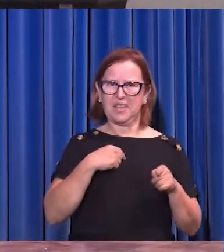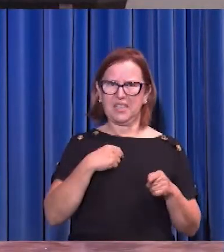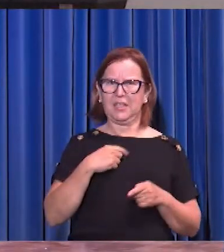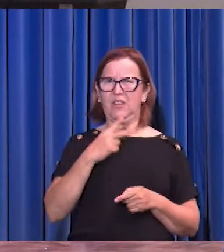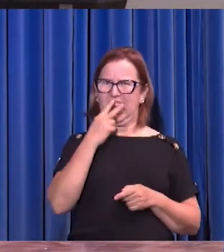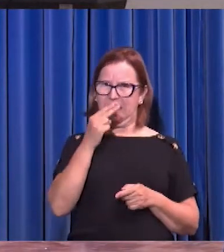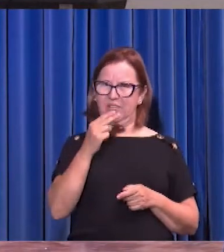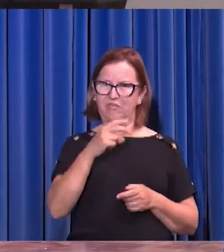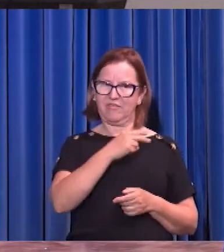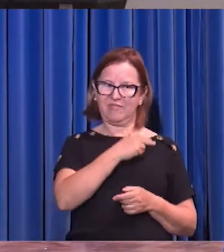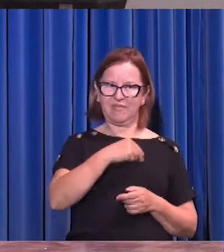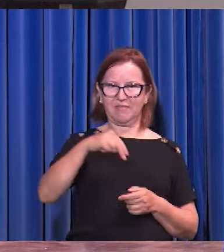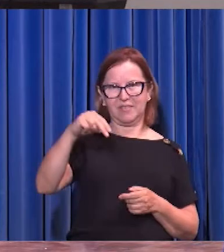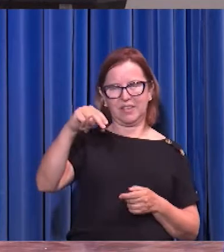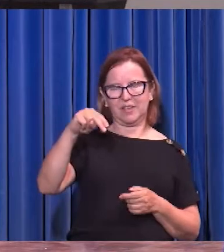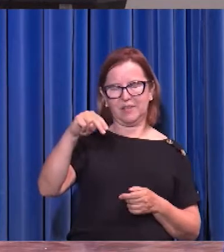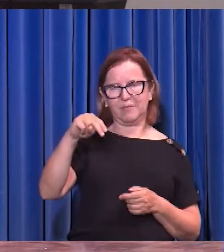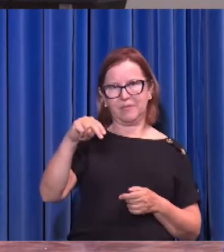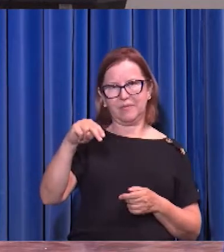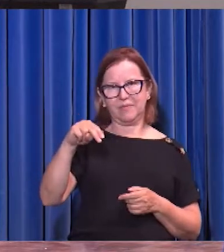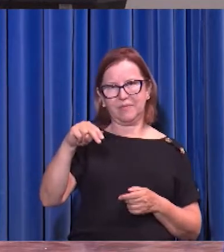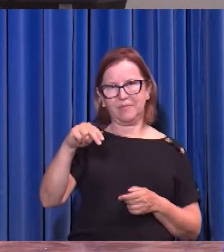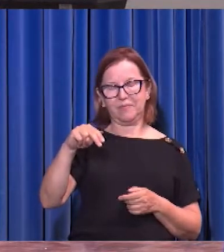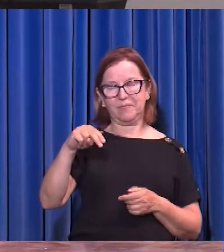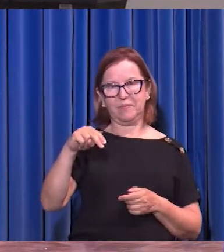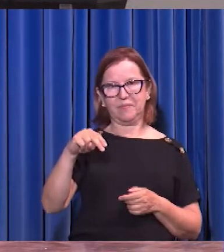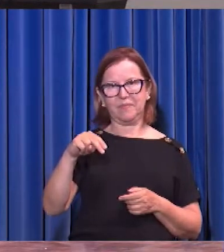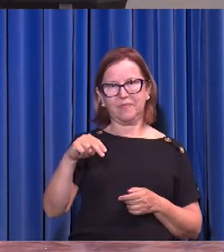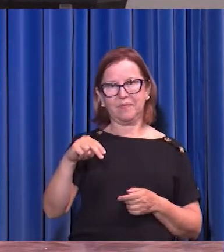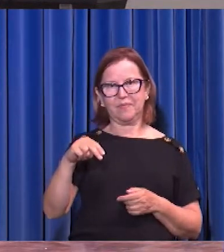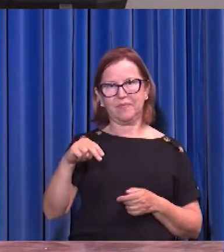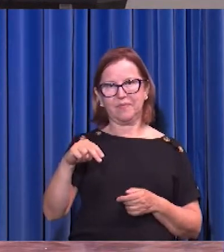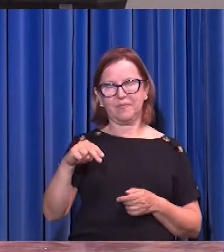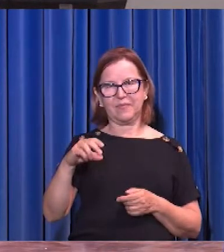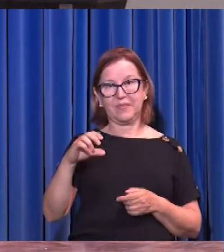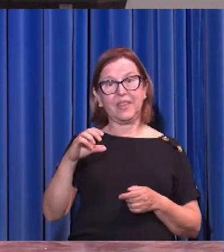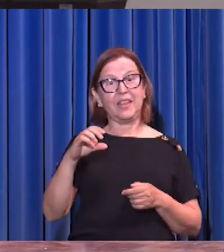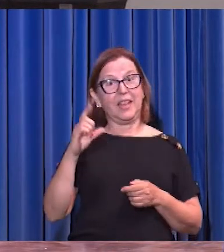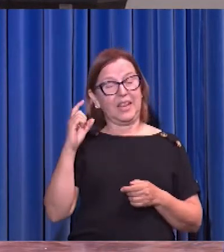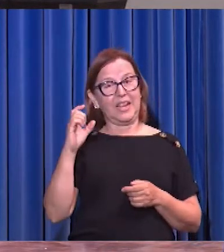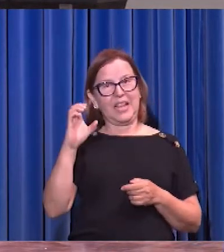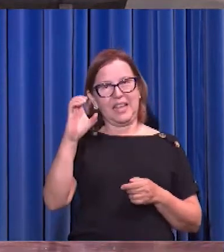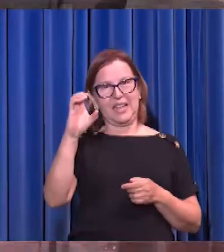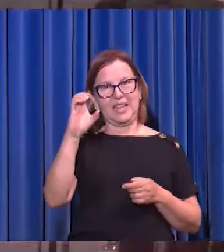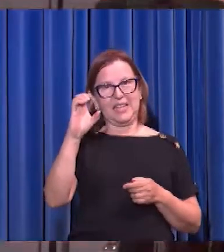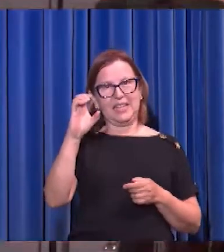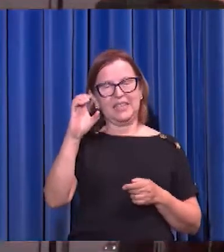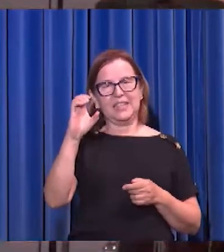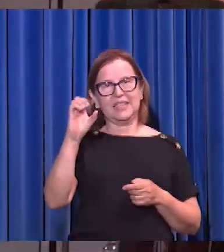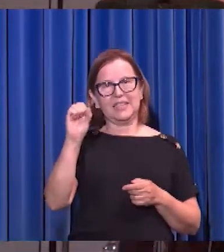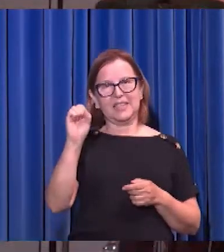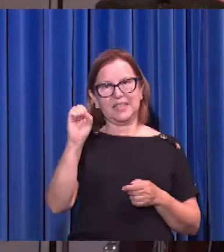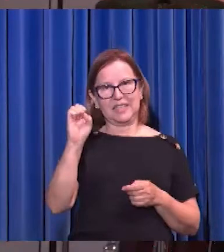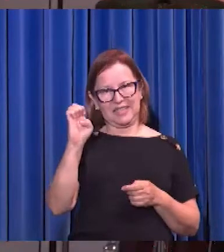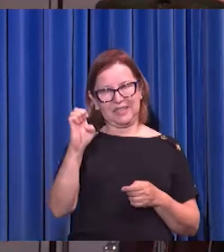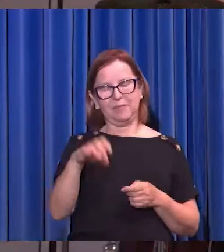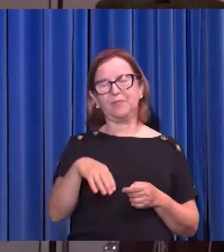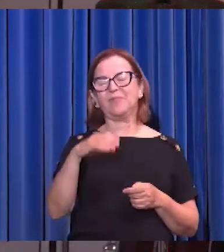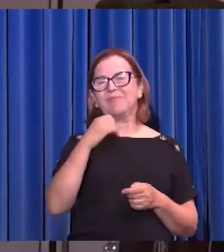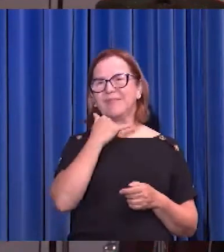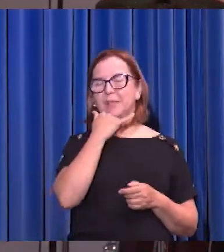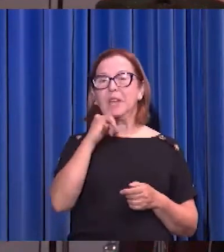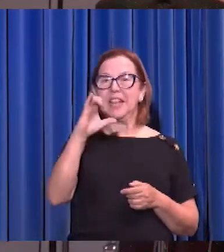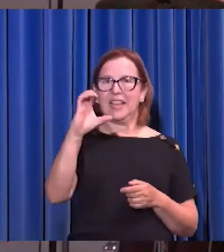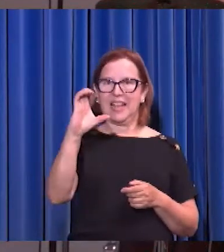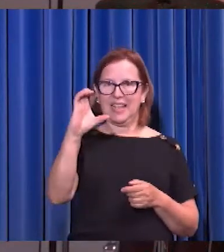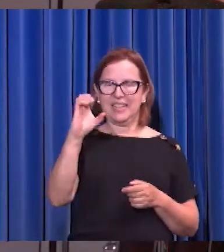Nicodemos, ele até um certo ponto era um cético, mas um cético honesto. Qual